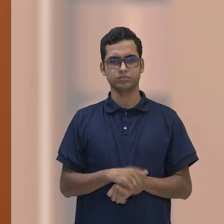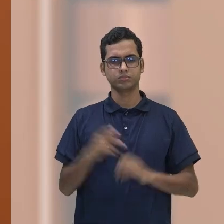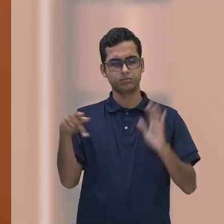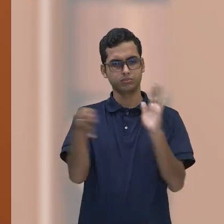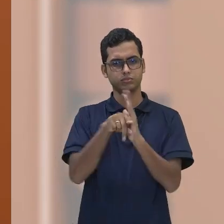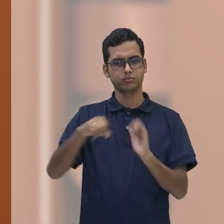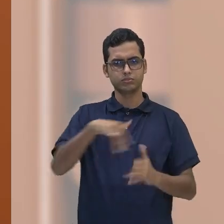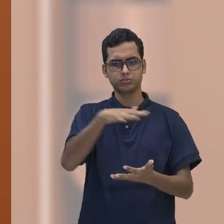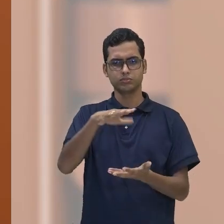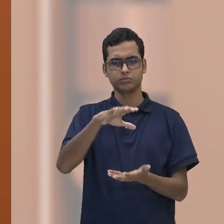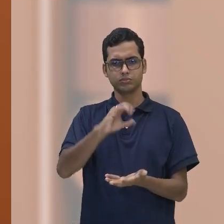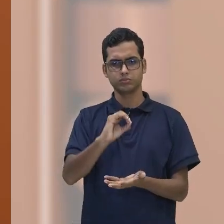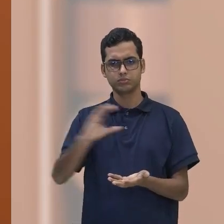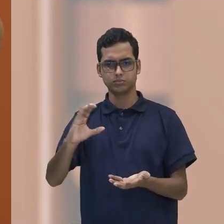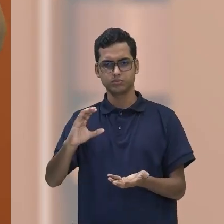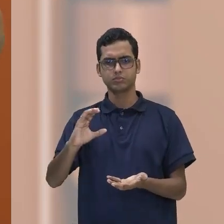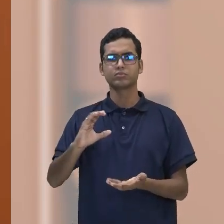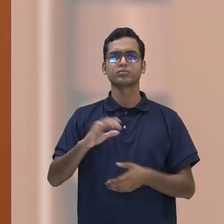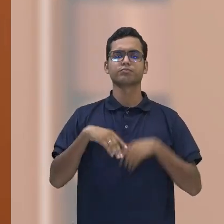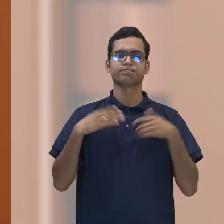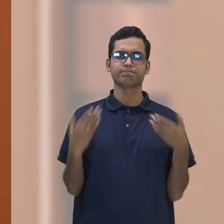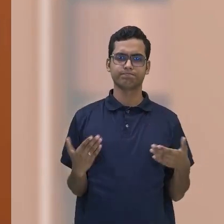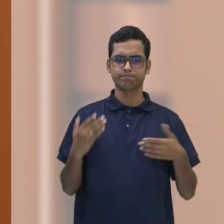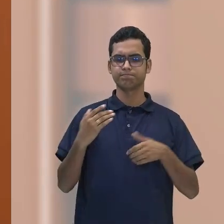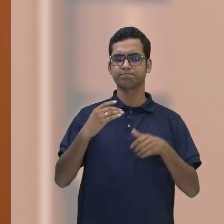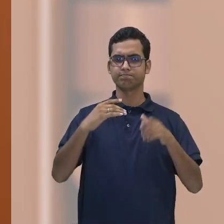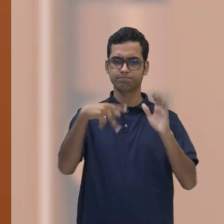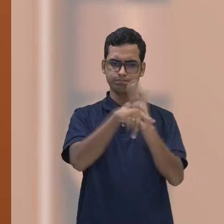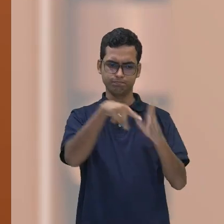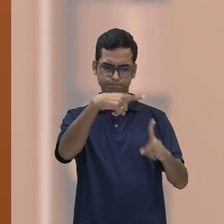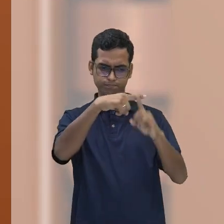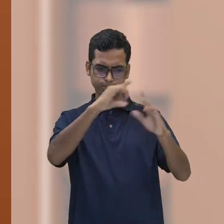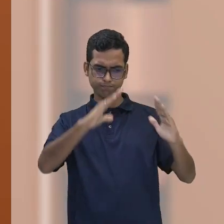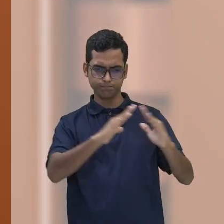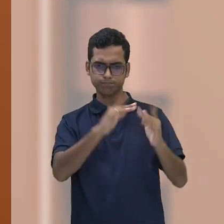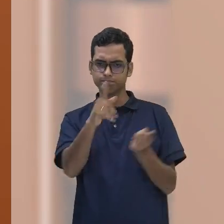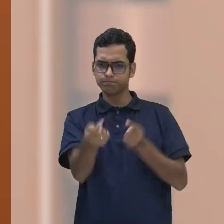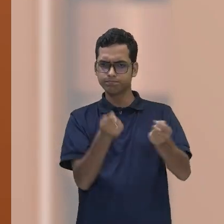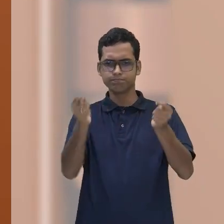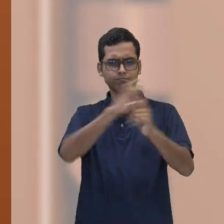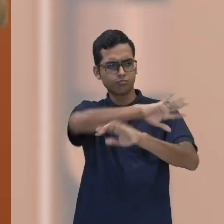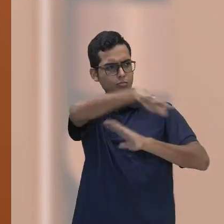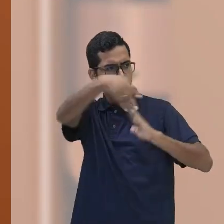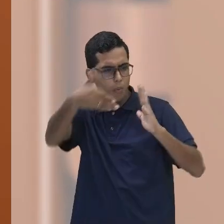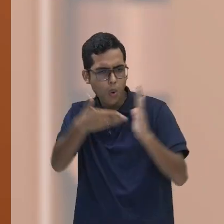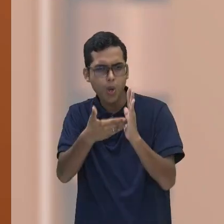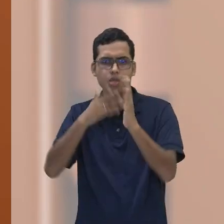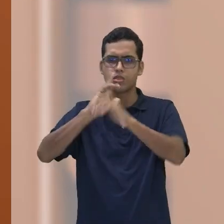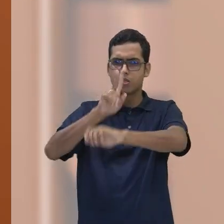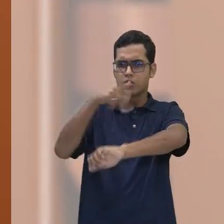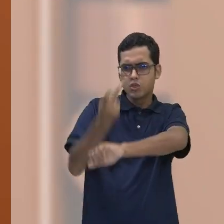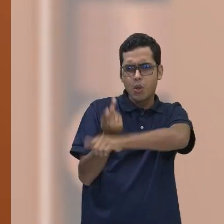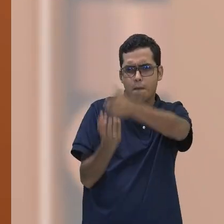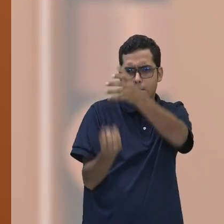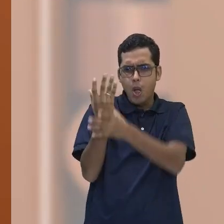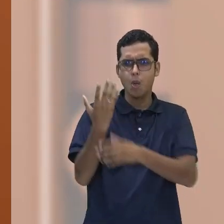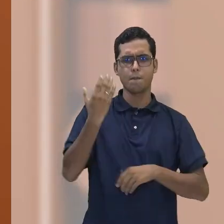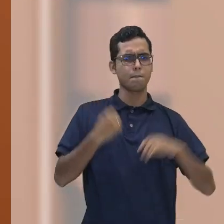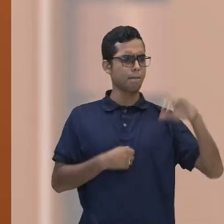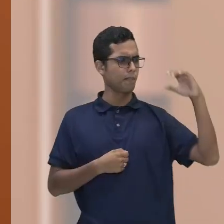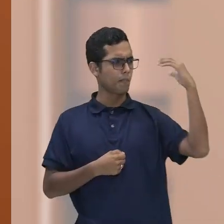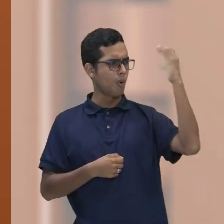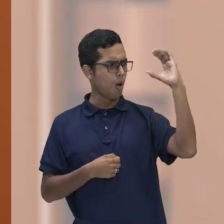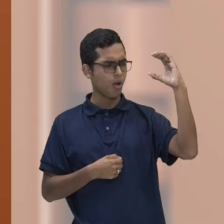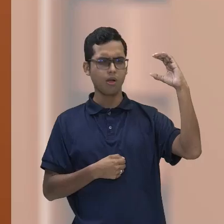ocidental, né? Do mundo ocidental, então era a igreja quem comandava tudo. E de repente, no momento, surge a ciência, e a ciência diz,